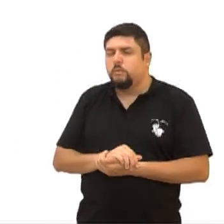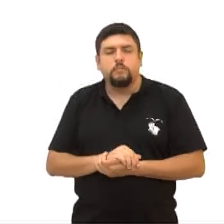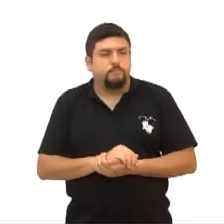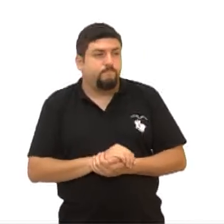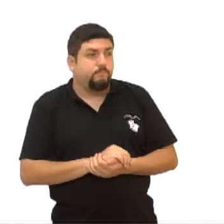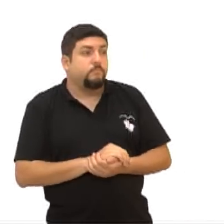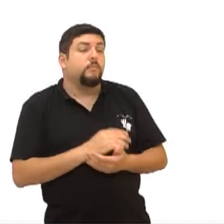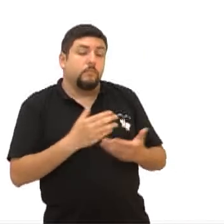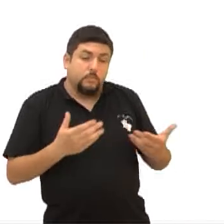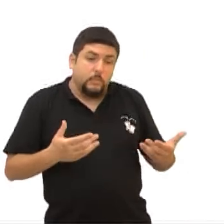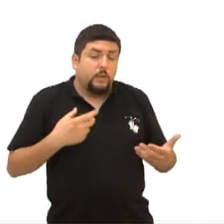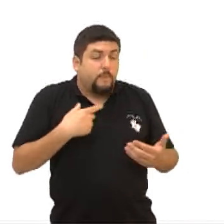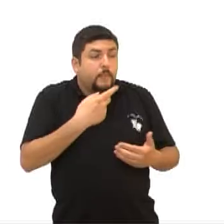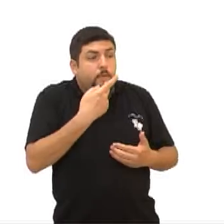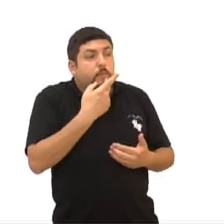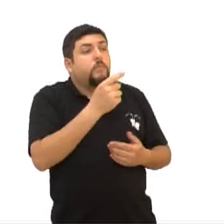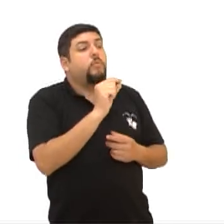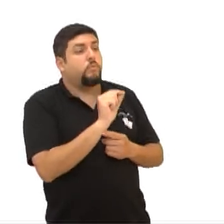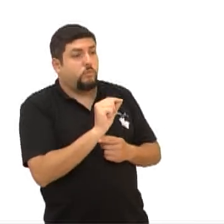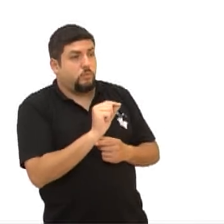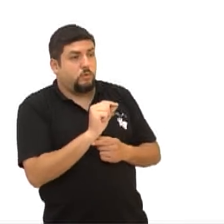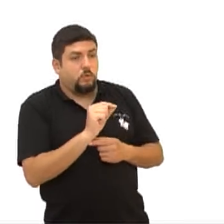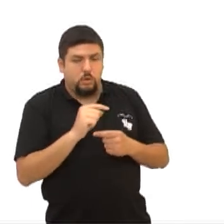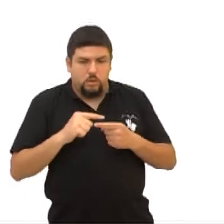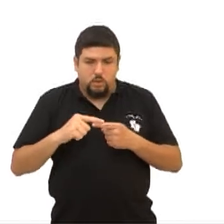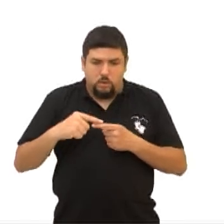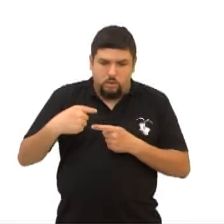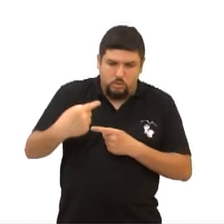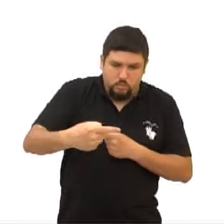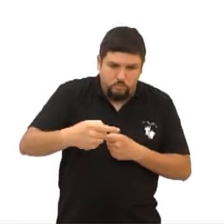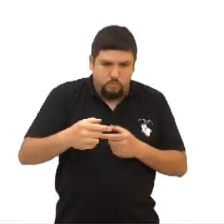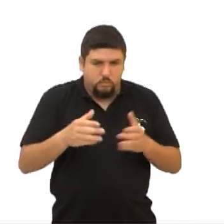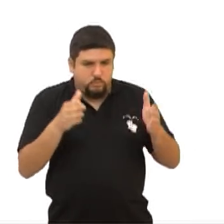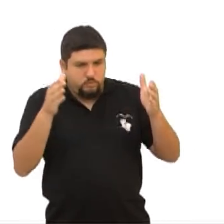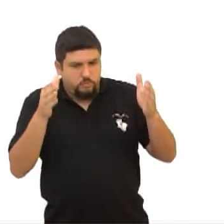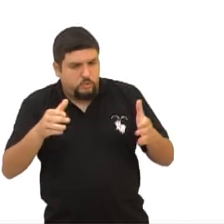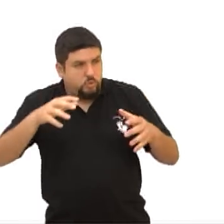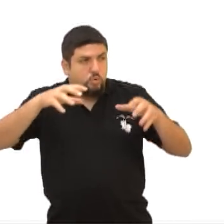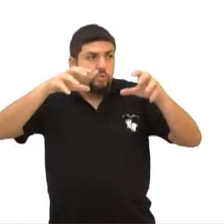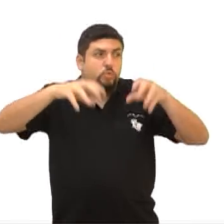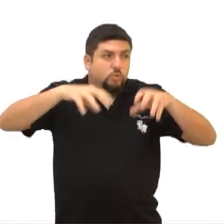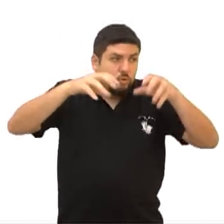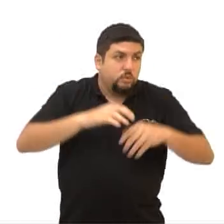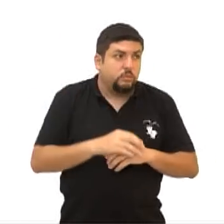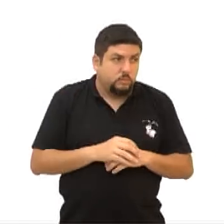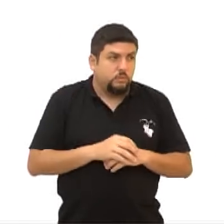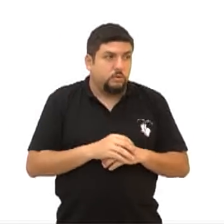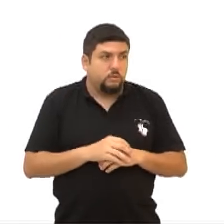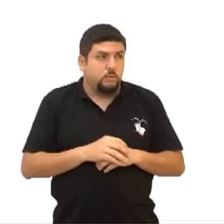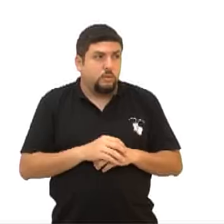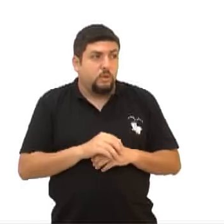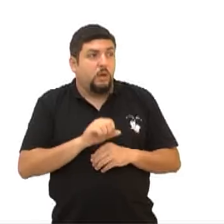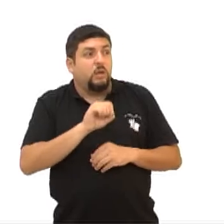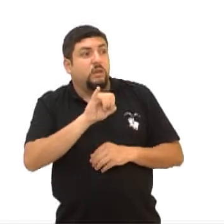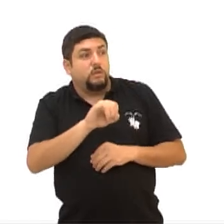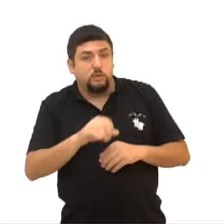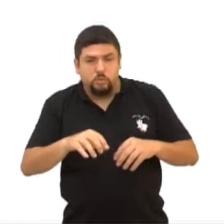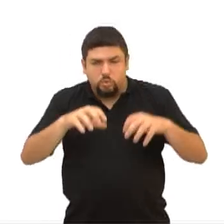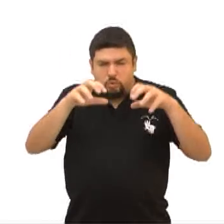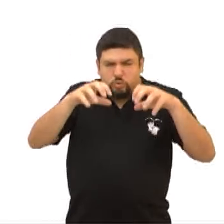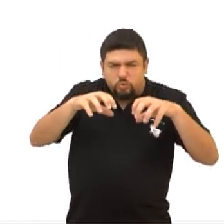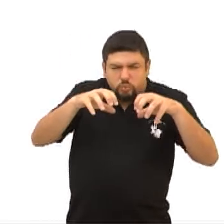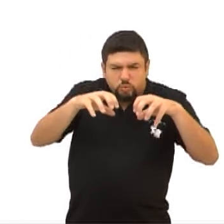Estou dizendo até a próxima estação chuvosa. Se a gente tiver mais uma estação